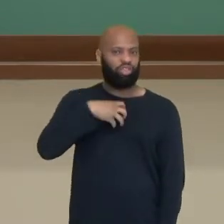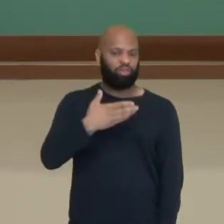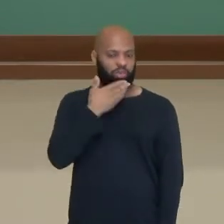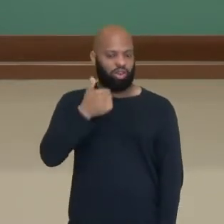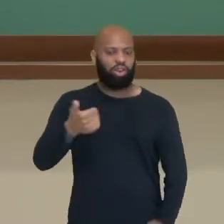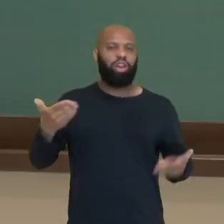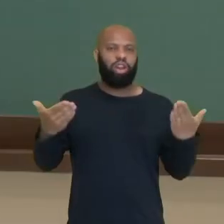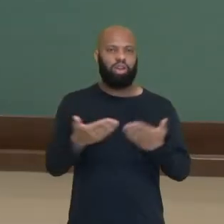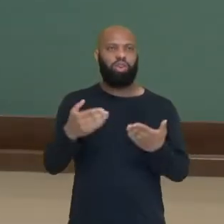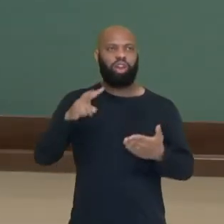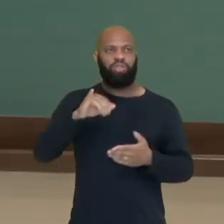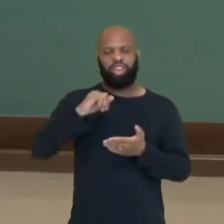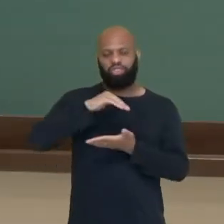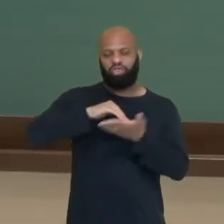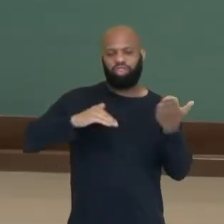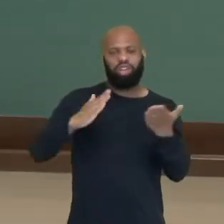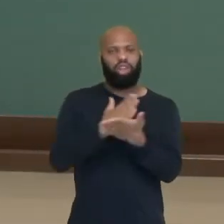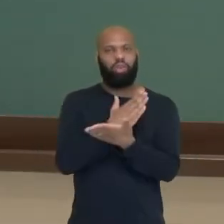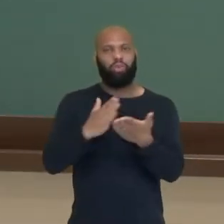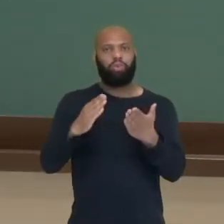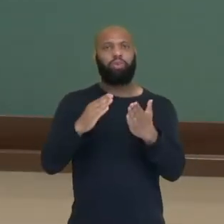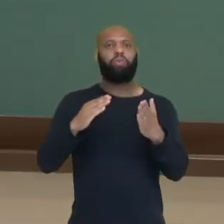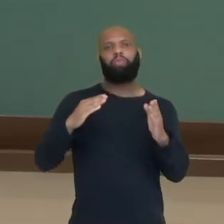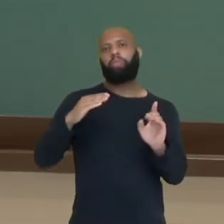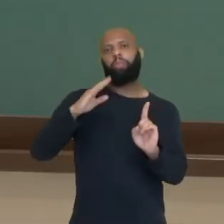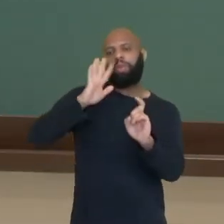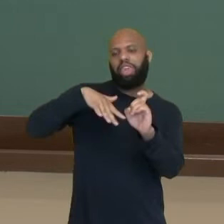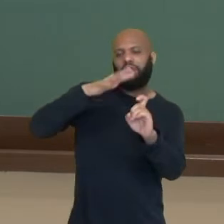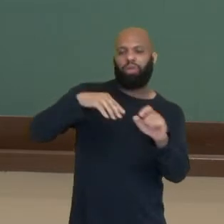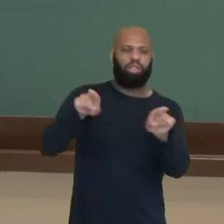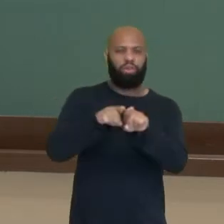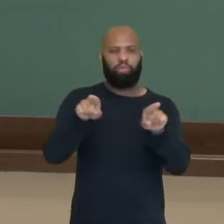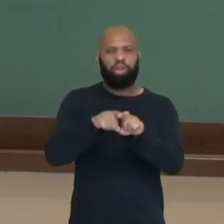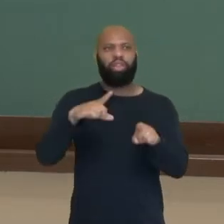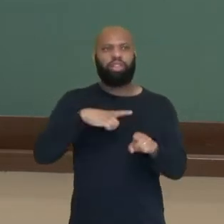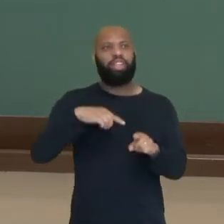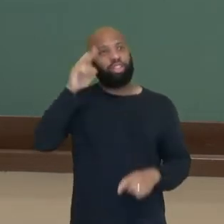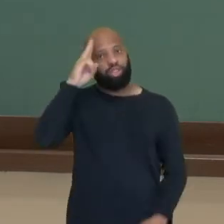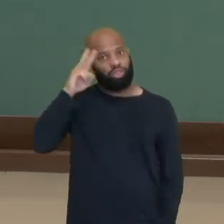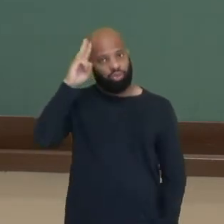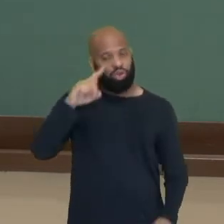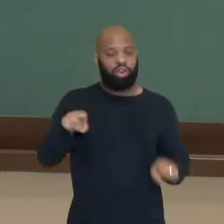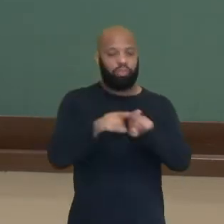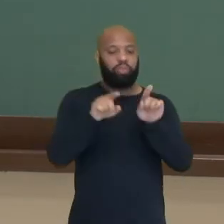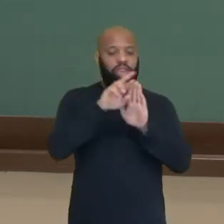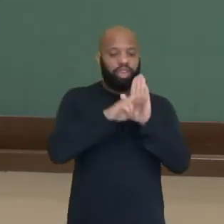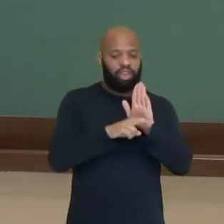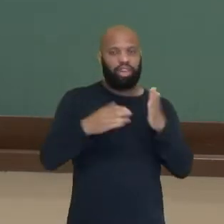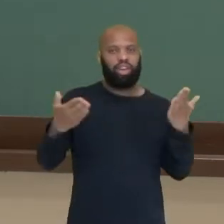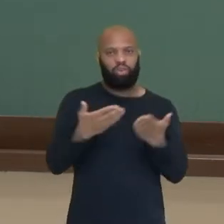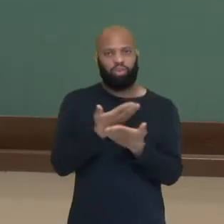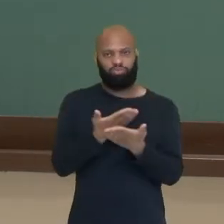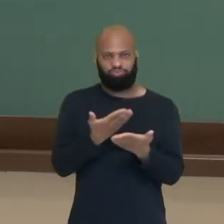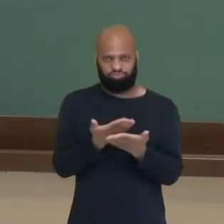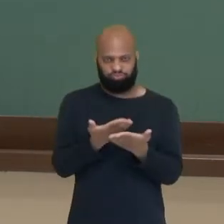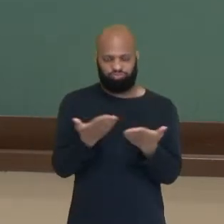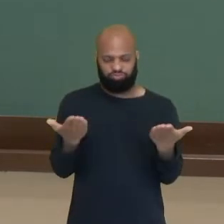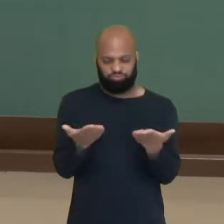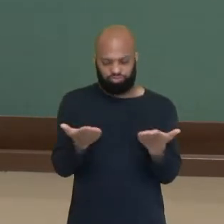vamos desmistificar, então, conhecer a história, fundamentos e regras através da aula de